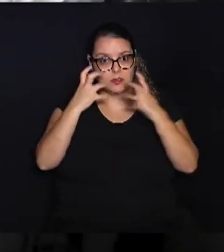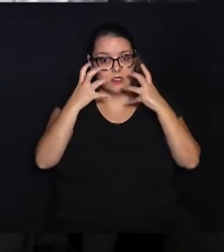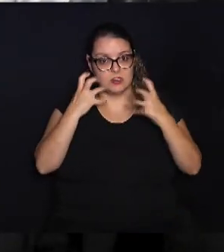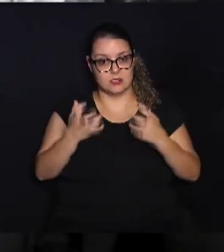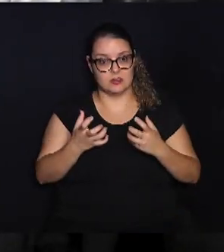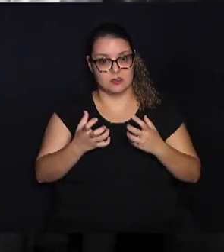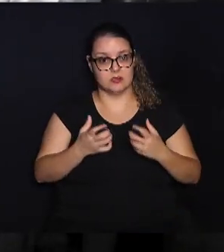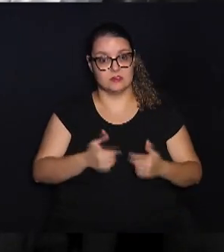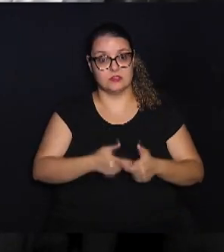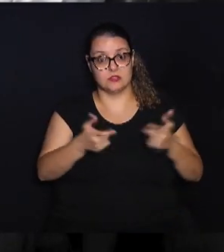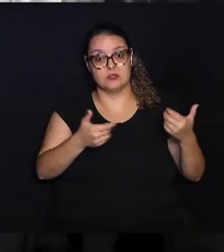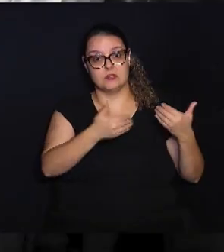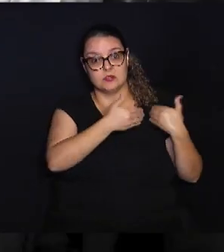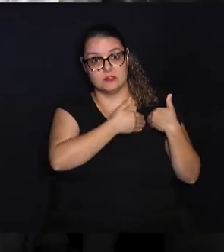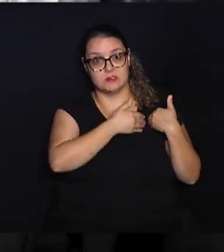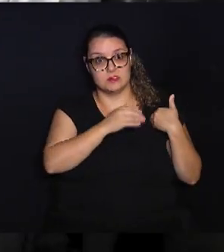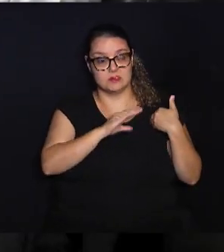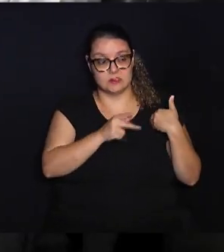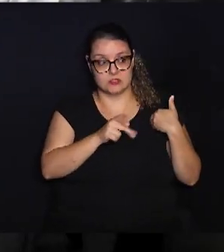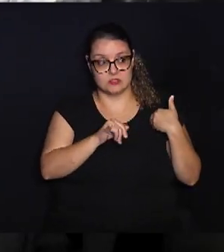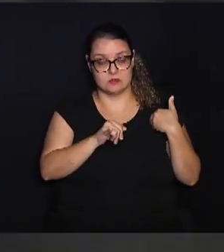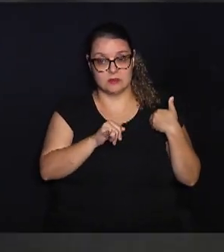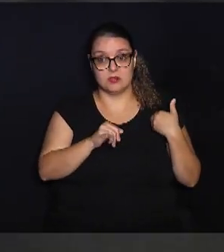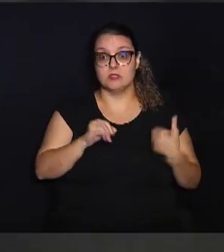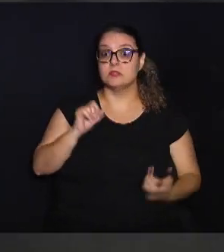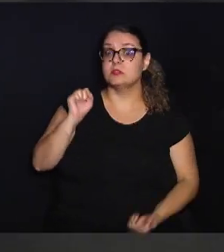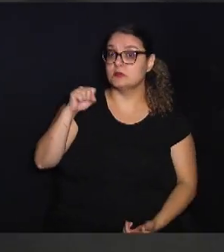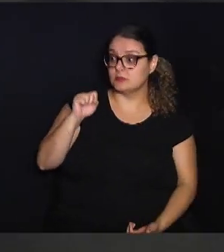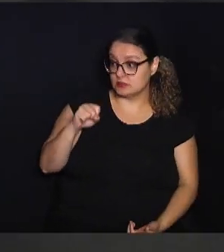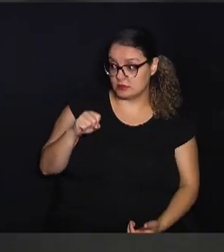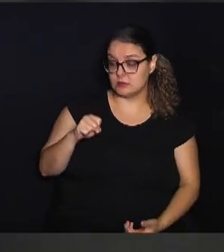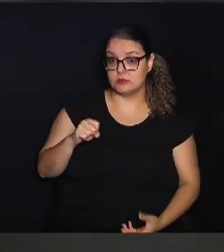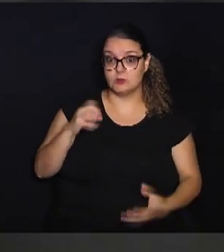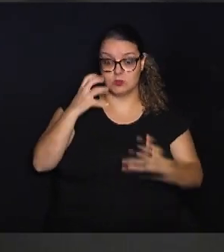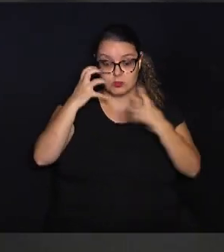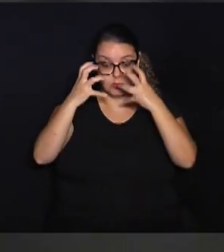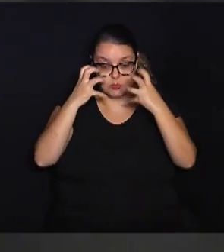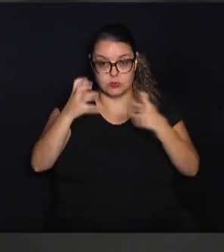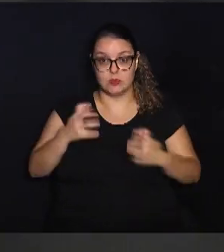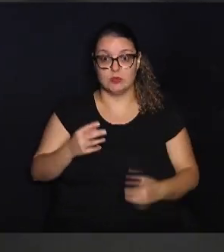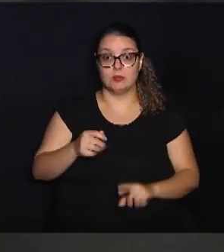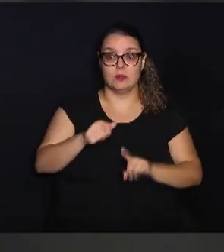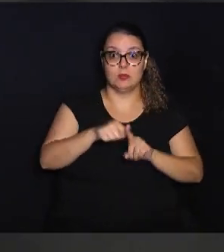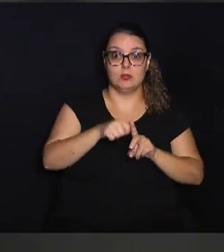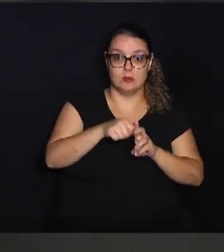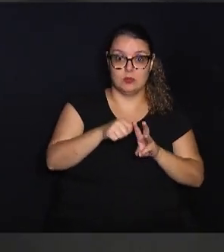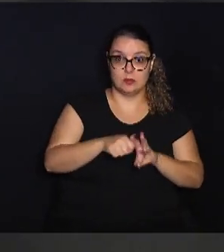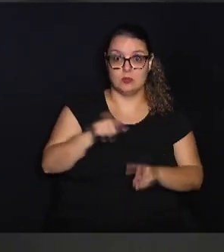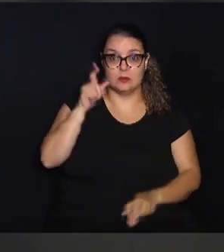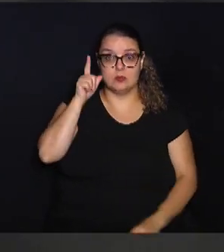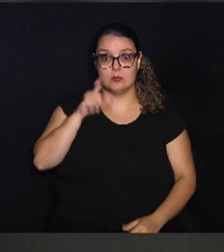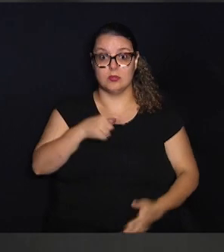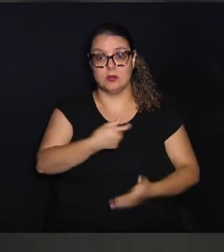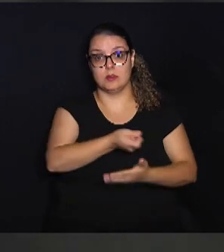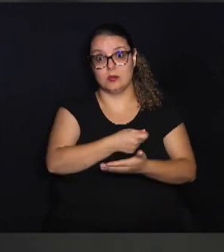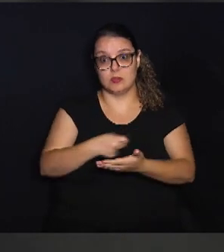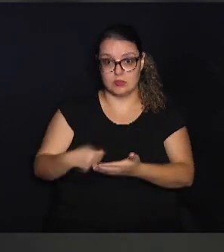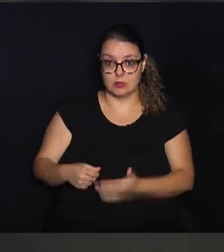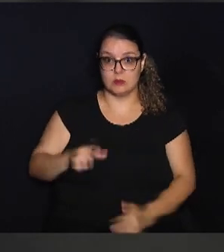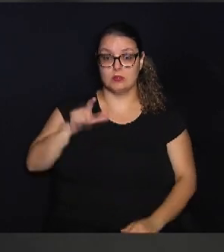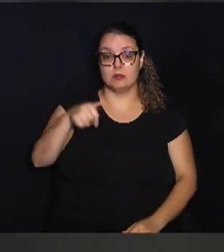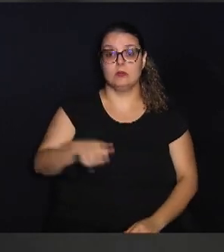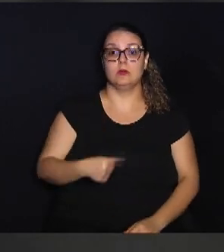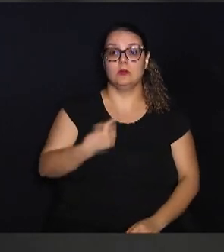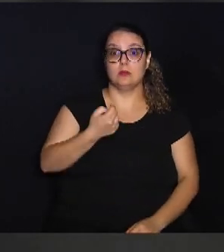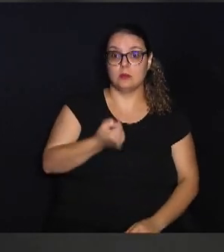grande responsabilidade essa CPI? Foi bem tenso, foram 3 meses para conseguir as assinaturas, depois mais quase 1